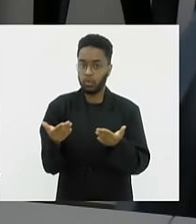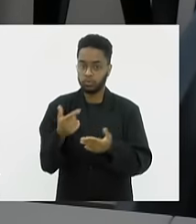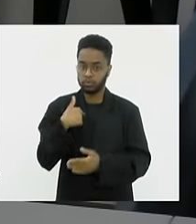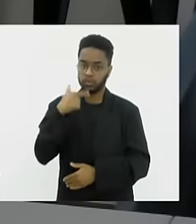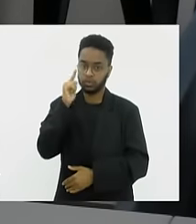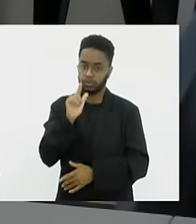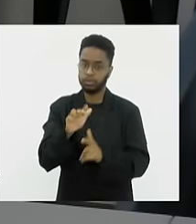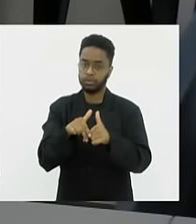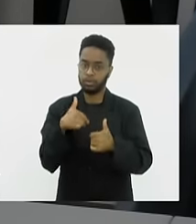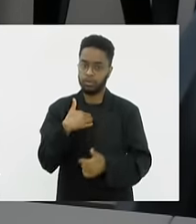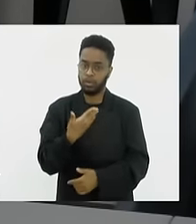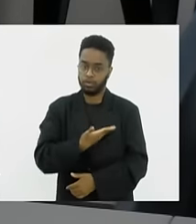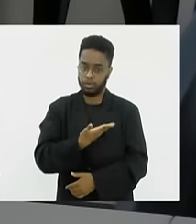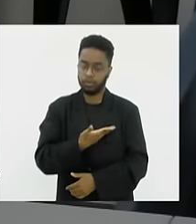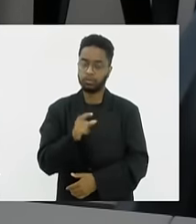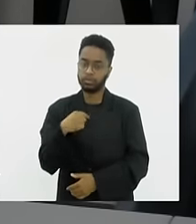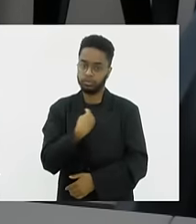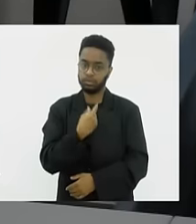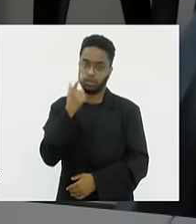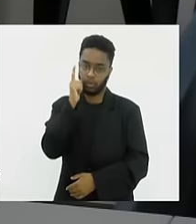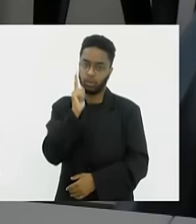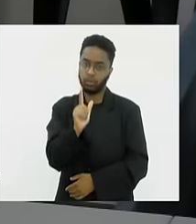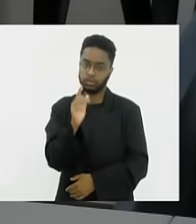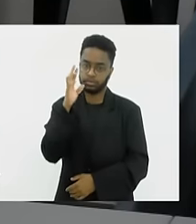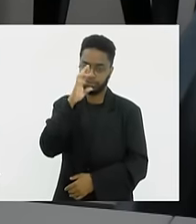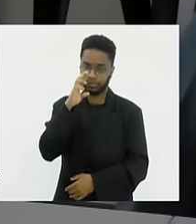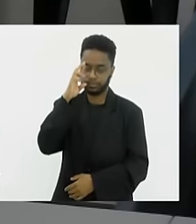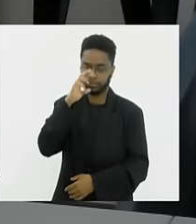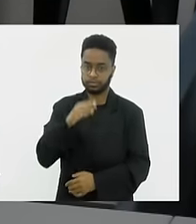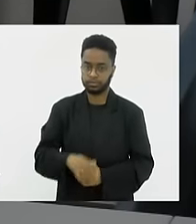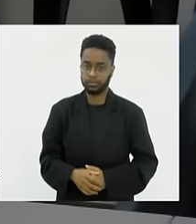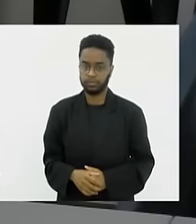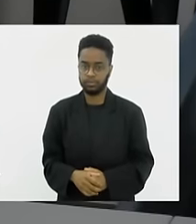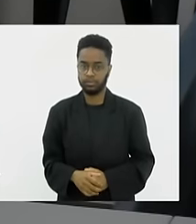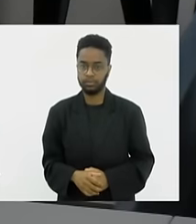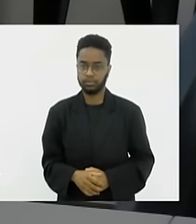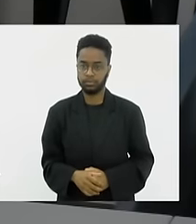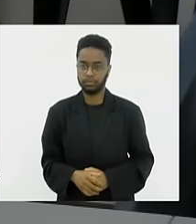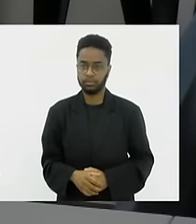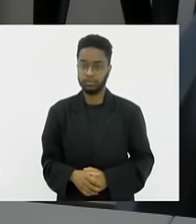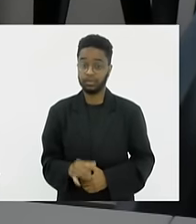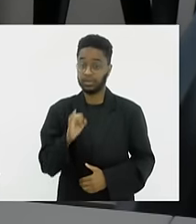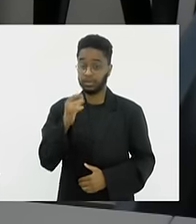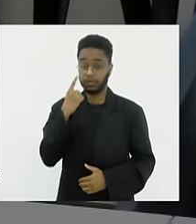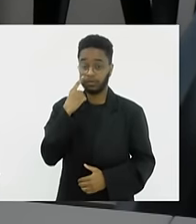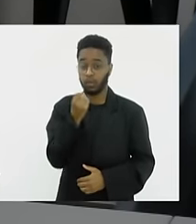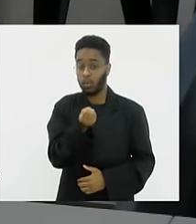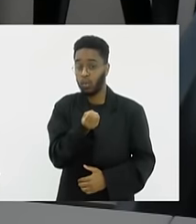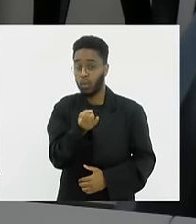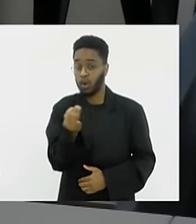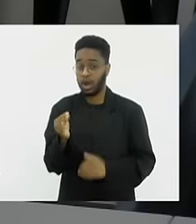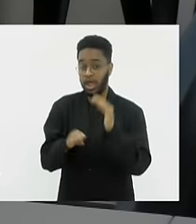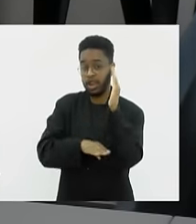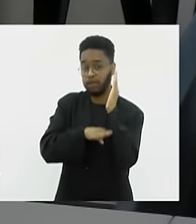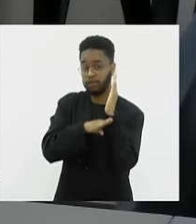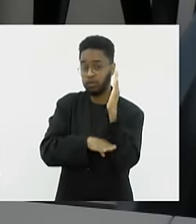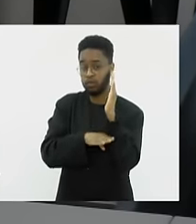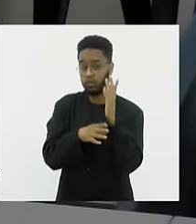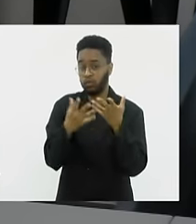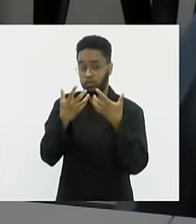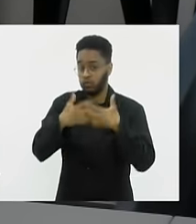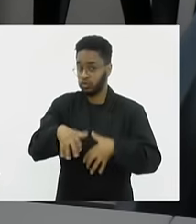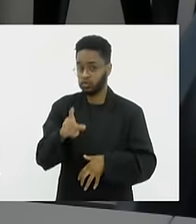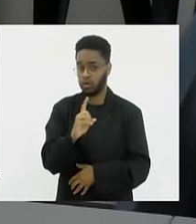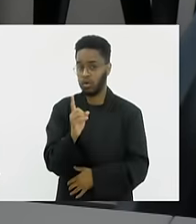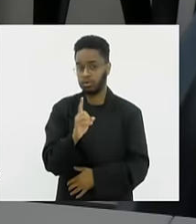meu amigo, nós conseguimos fazer uma fiscalização. A quantidade de elevadores que não funcionam é